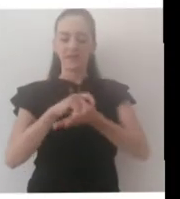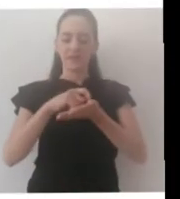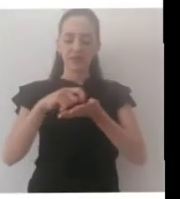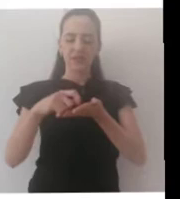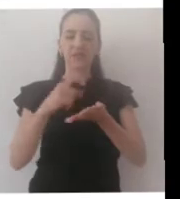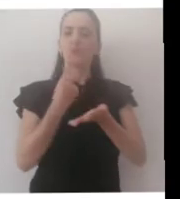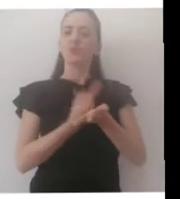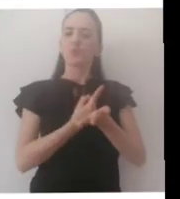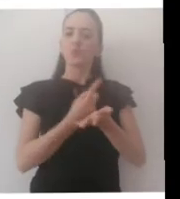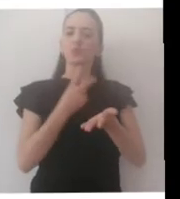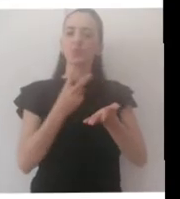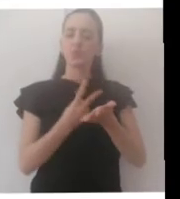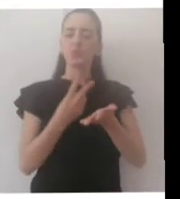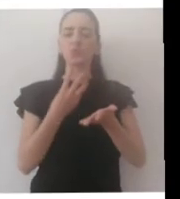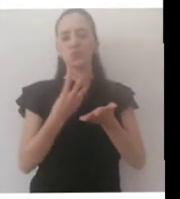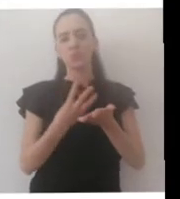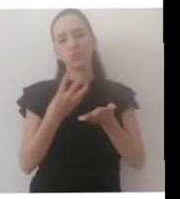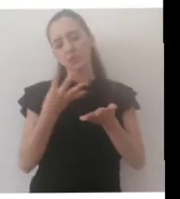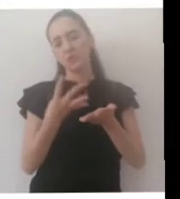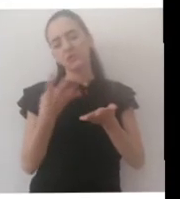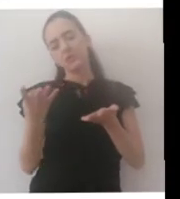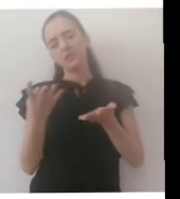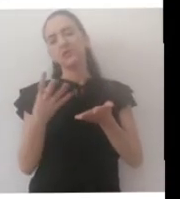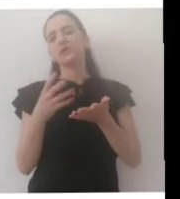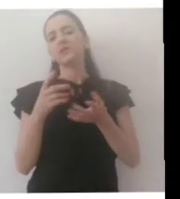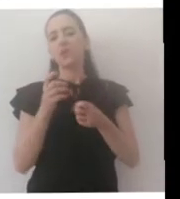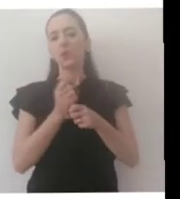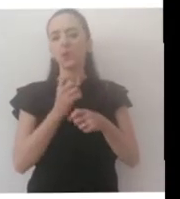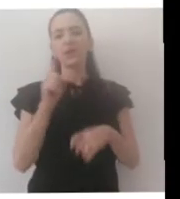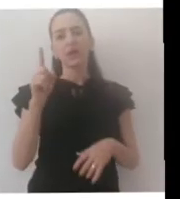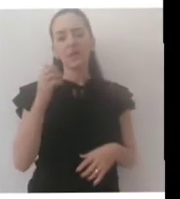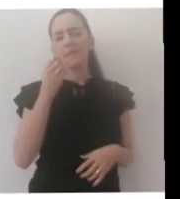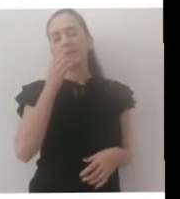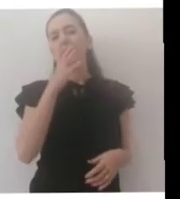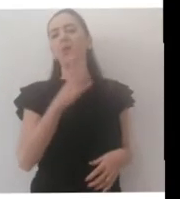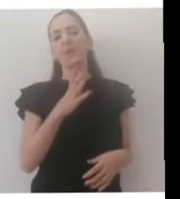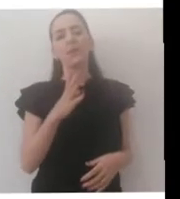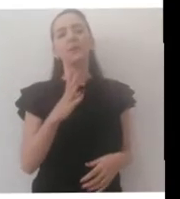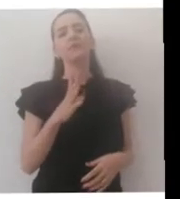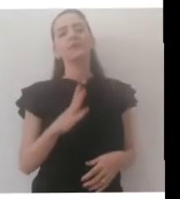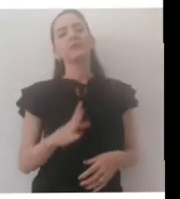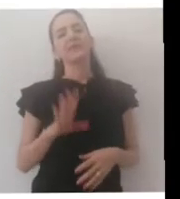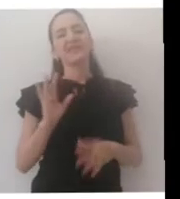aí, gente? Vamos lá. Os símbolos